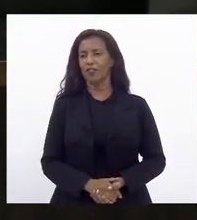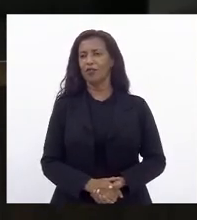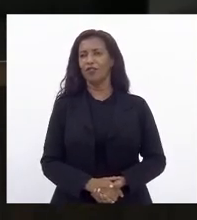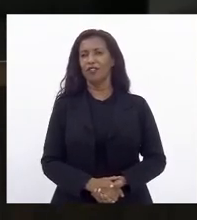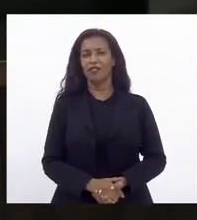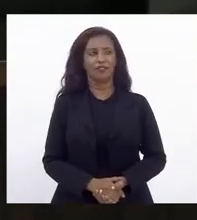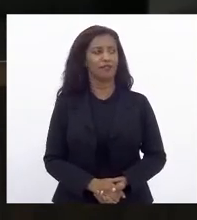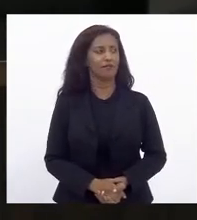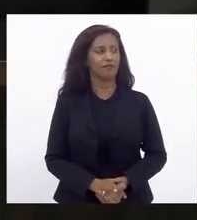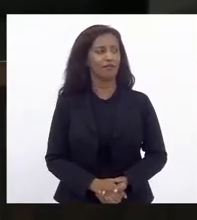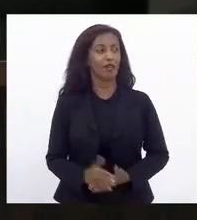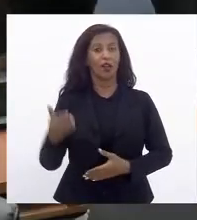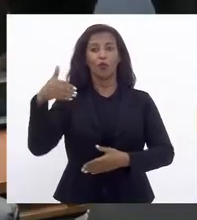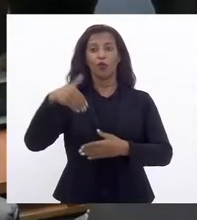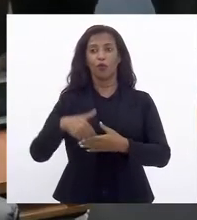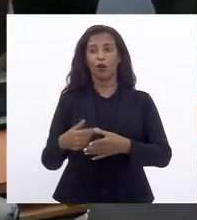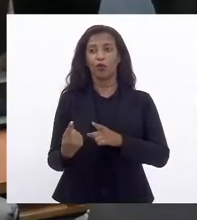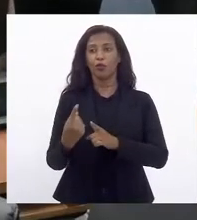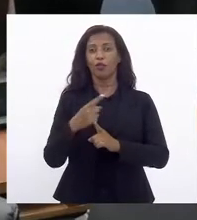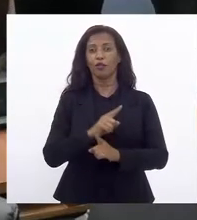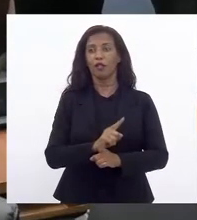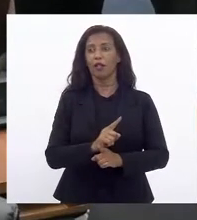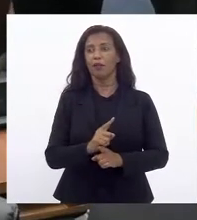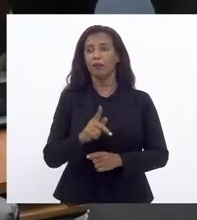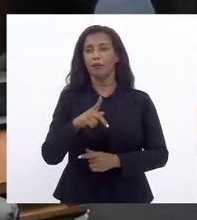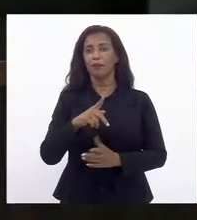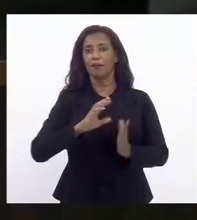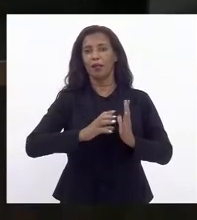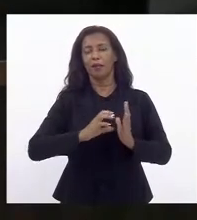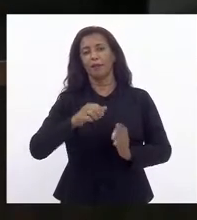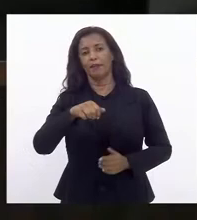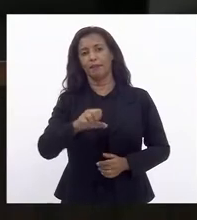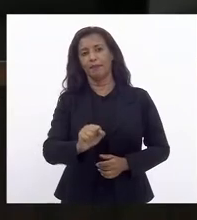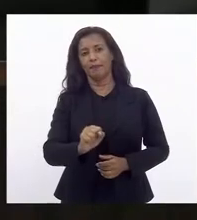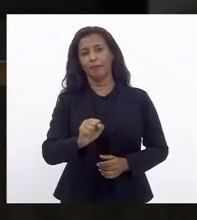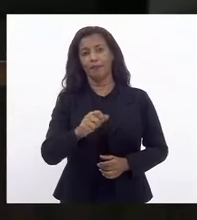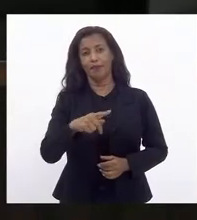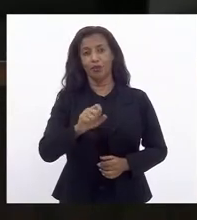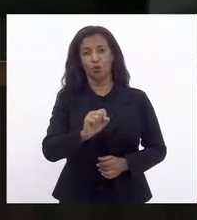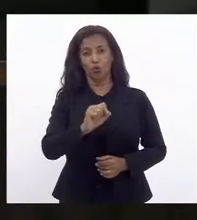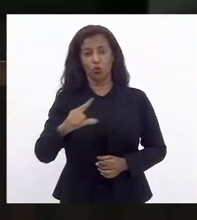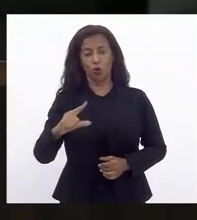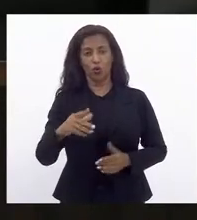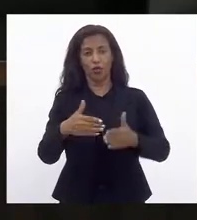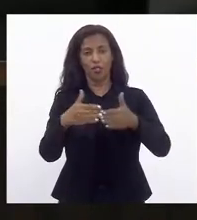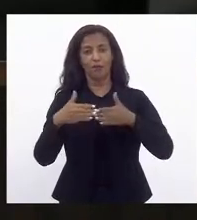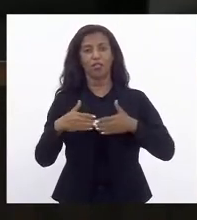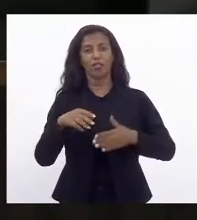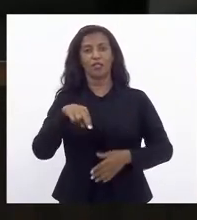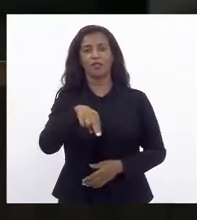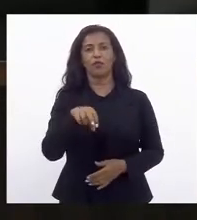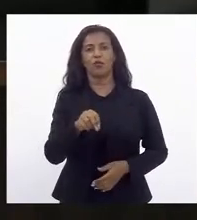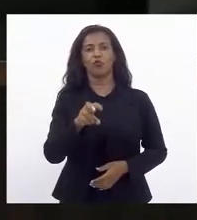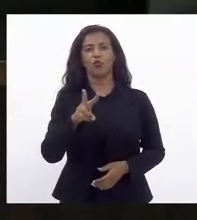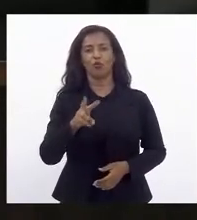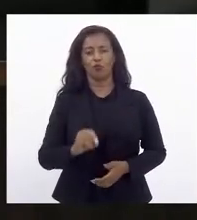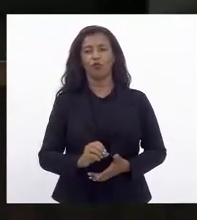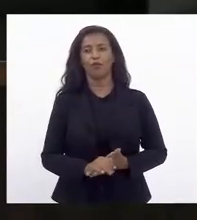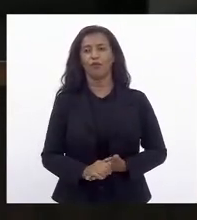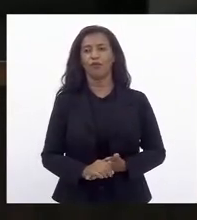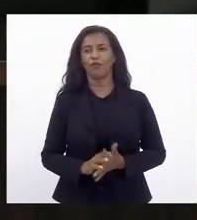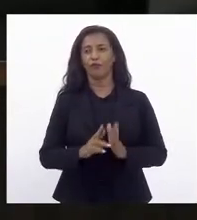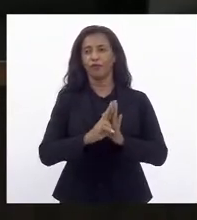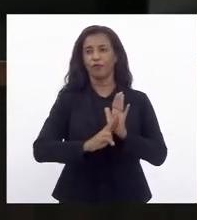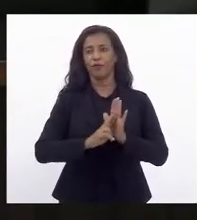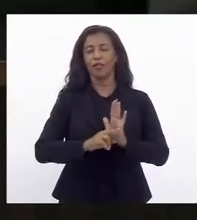promulgação. Com voto contrário do PSOL. Com voto da bancada do PSOL e abstenção do Novo. Projeto de